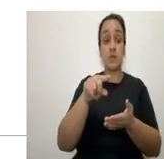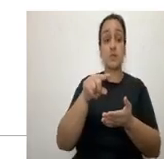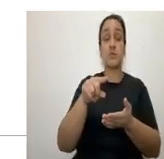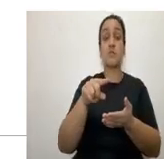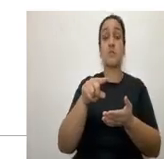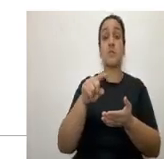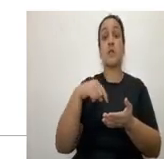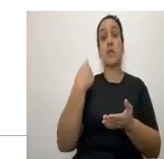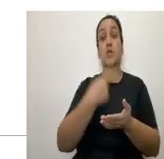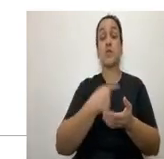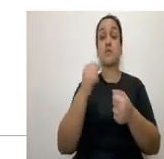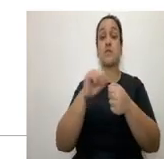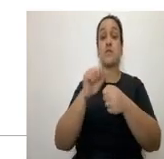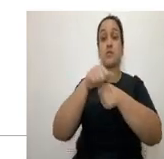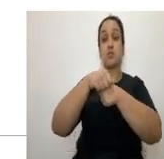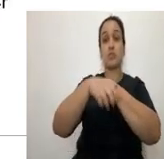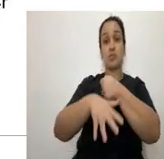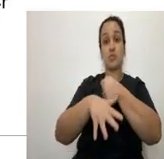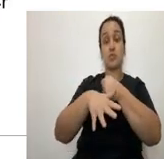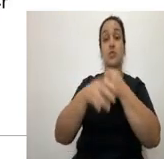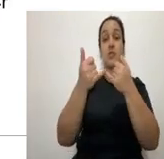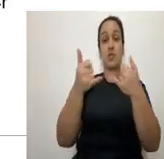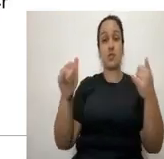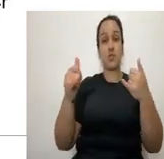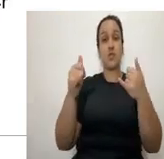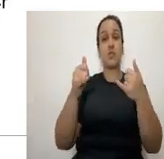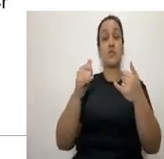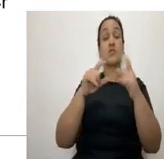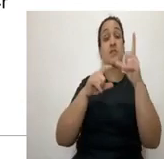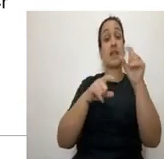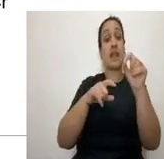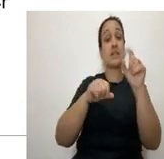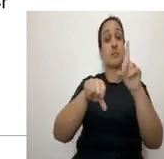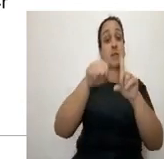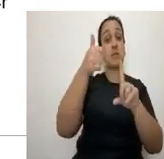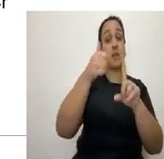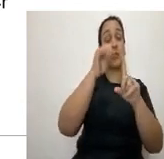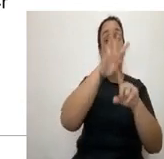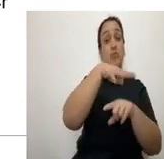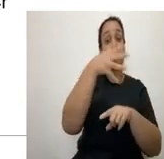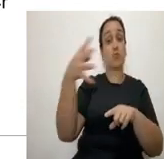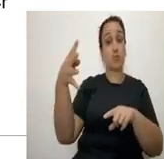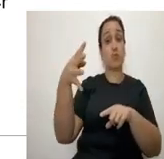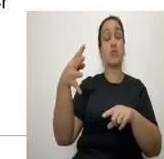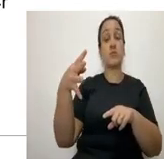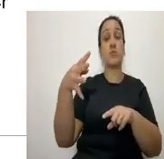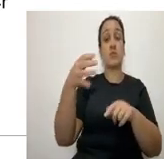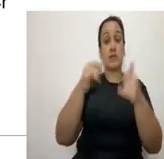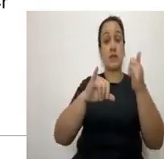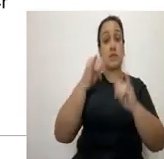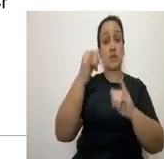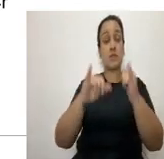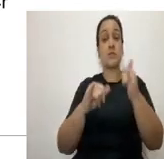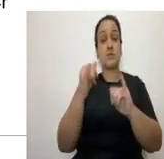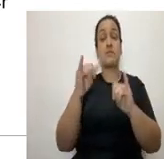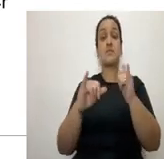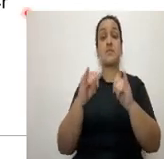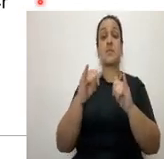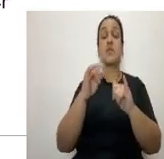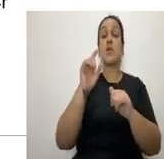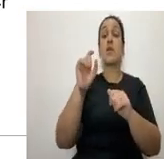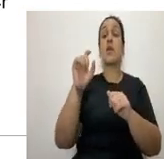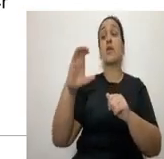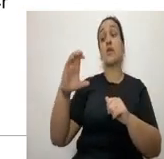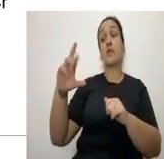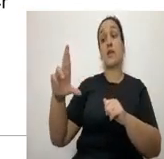Então vou convidar vocês para nós fazermos a distribuição eletrônica dos 10 primeiros elementos da tabela periódica